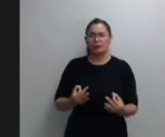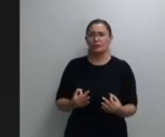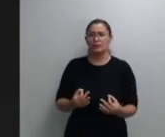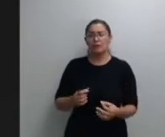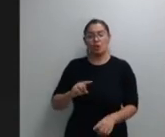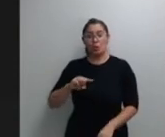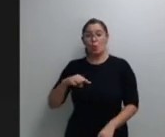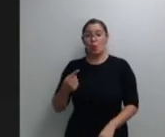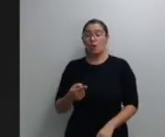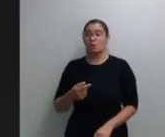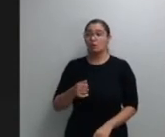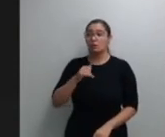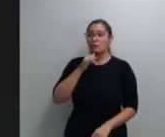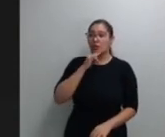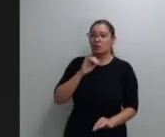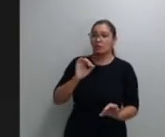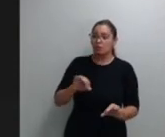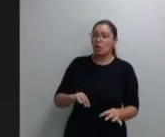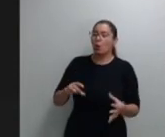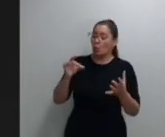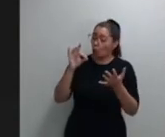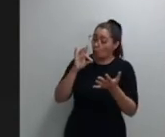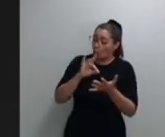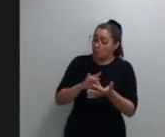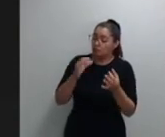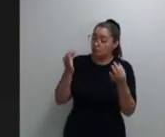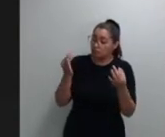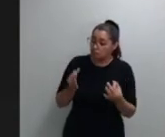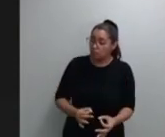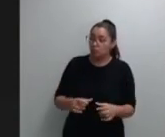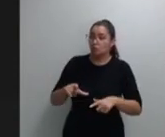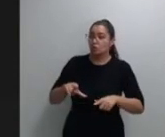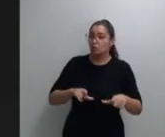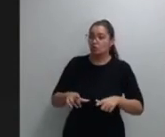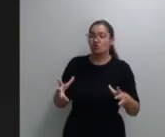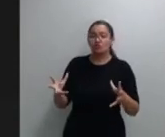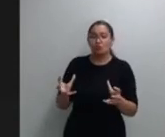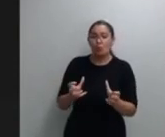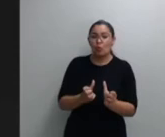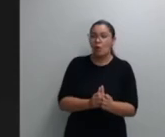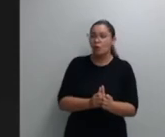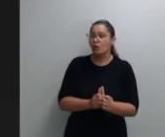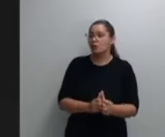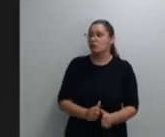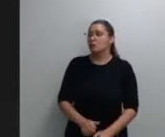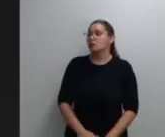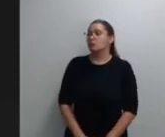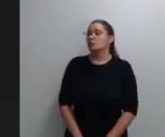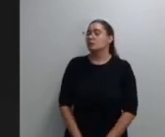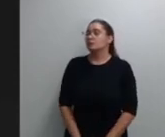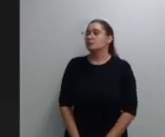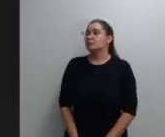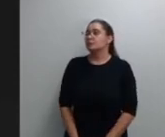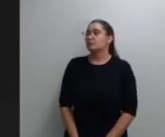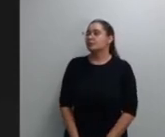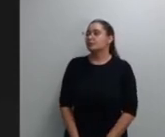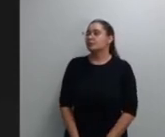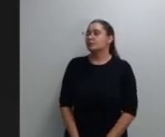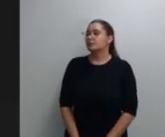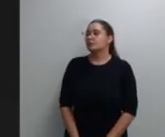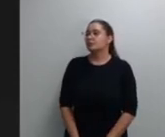vez exercida esta função de preencher um claro uma